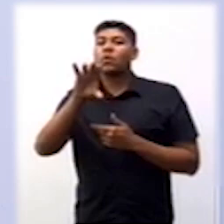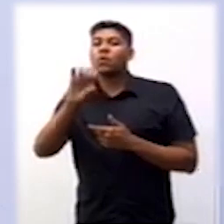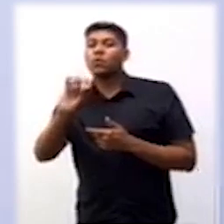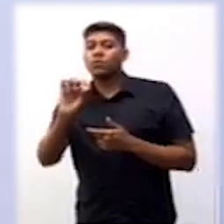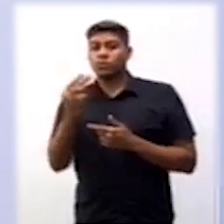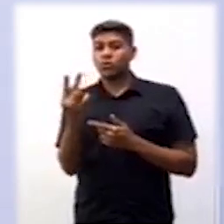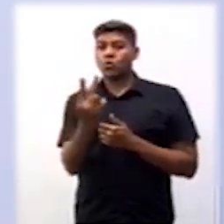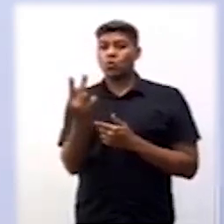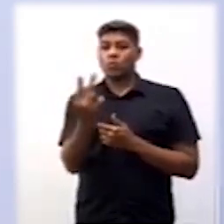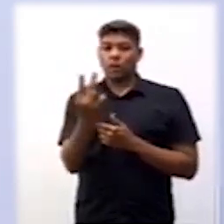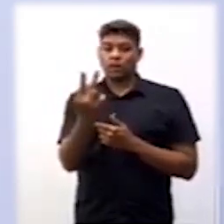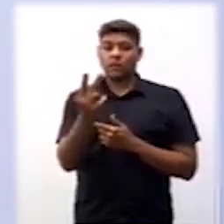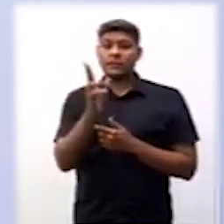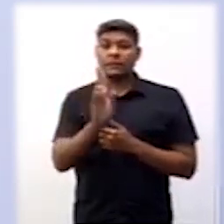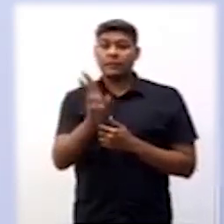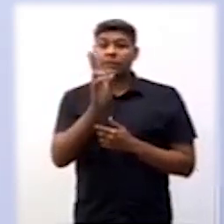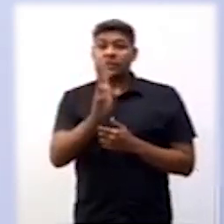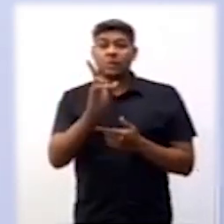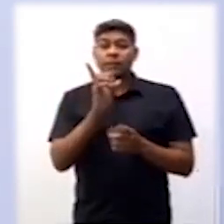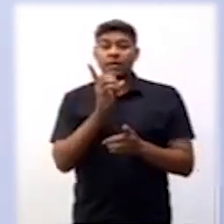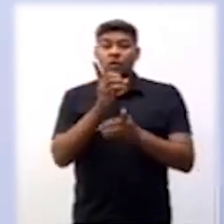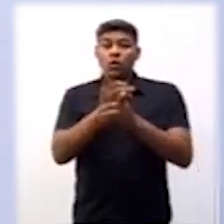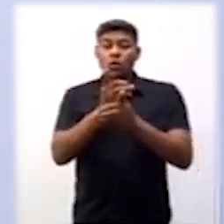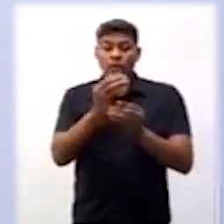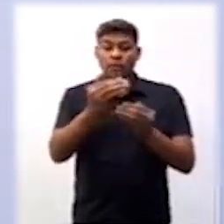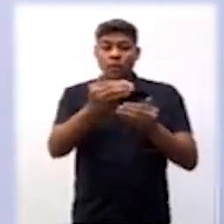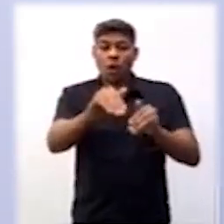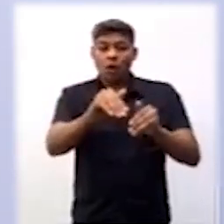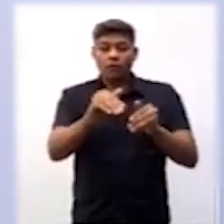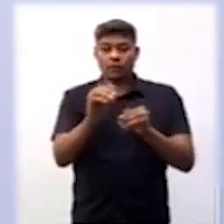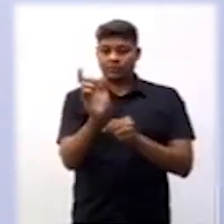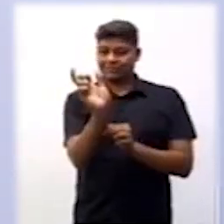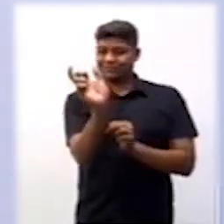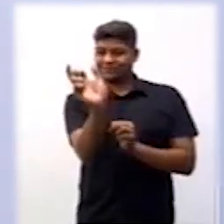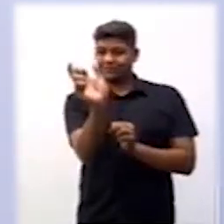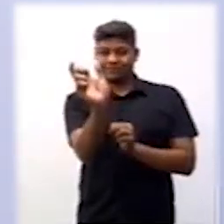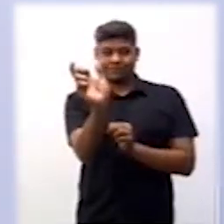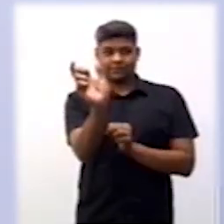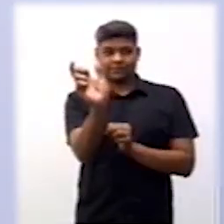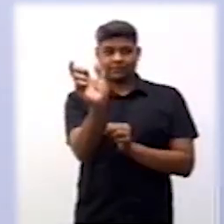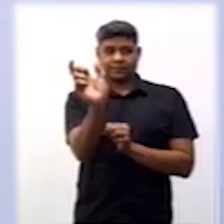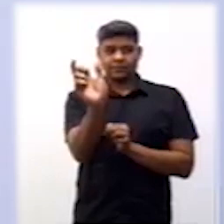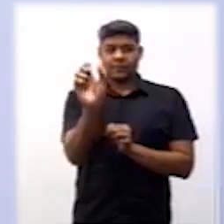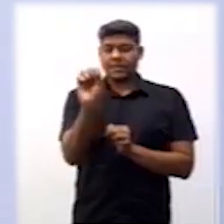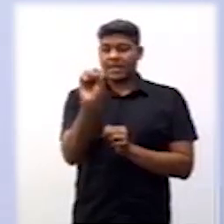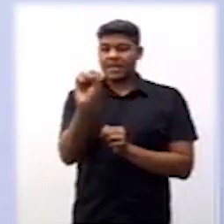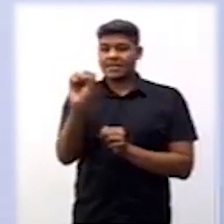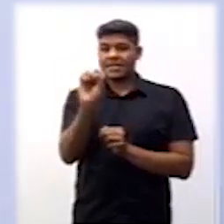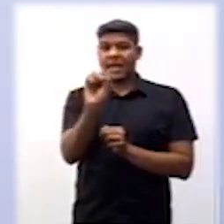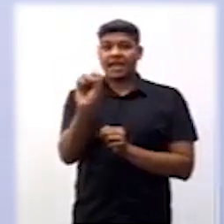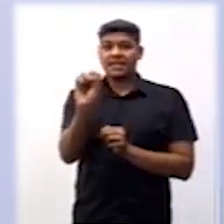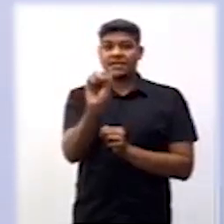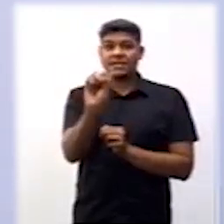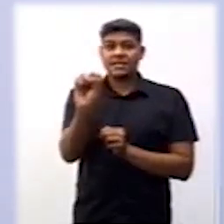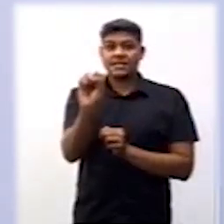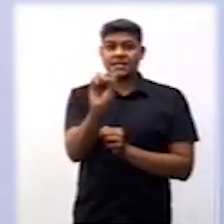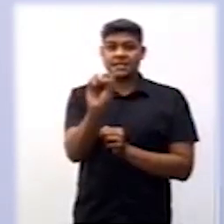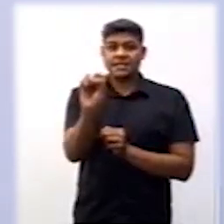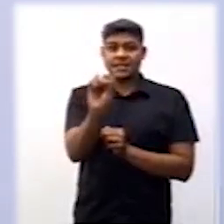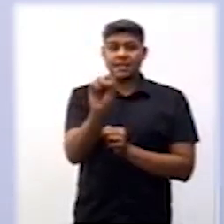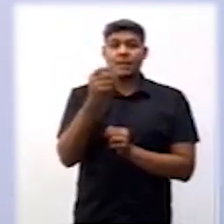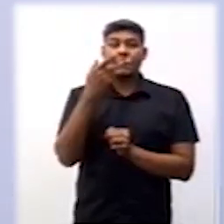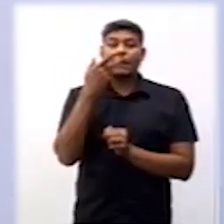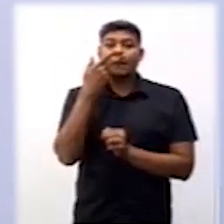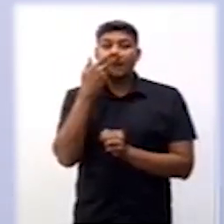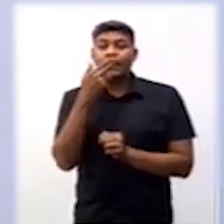Dupla. Toda vez que você encontrar em prova o termo, deixa eu ver se está aparecendo, tá? SS quer dizer de